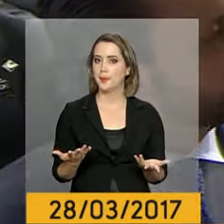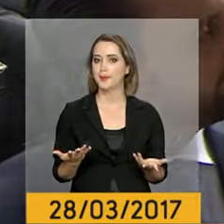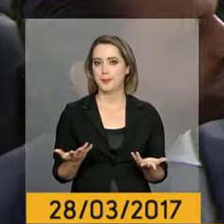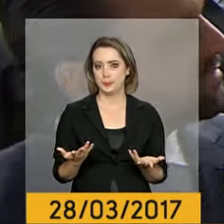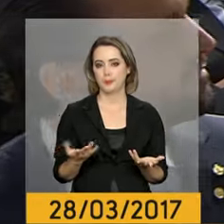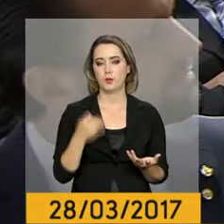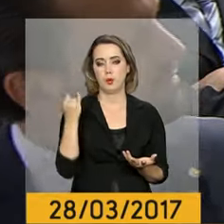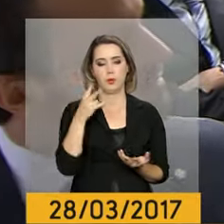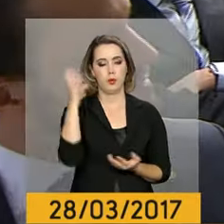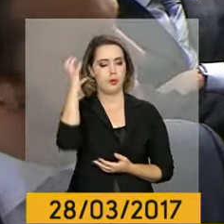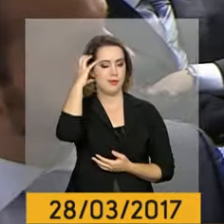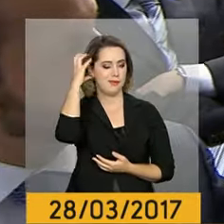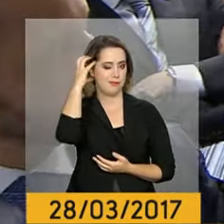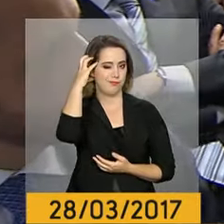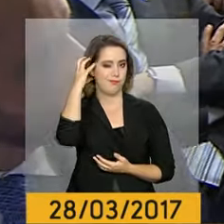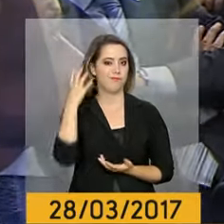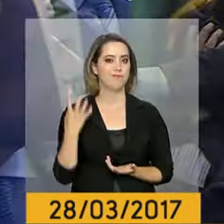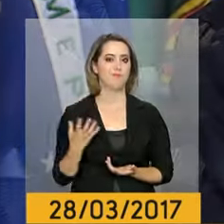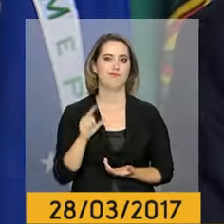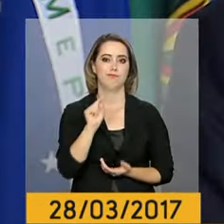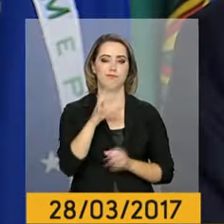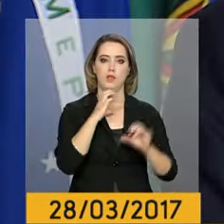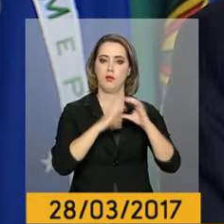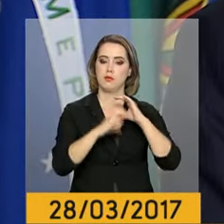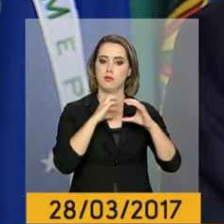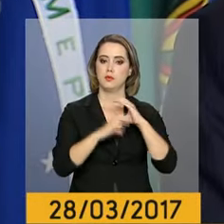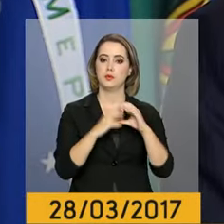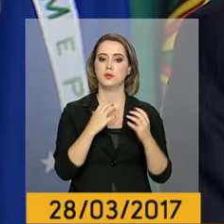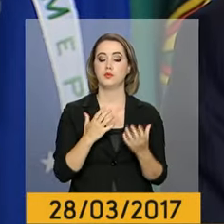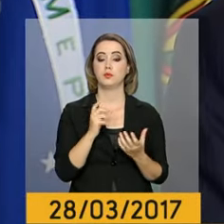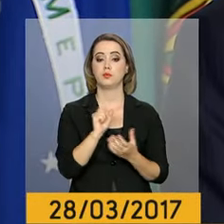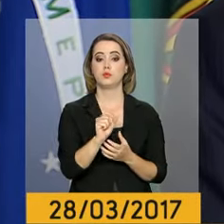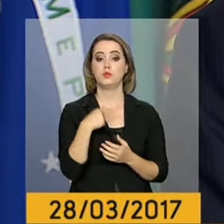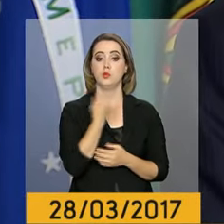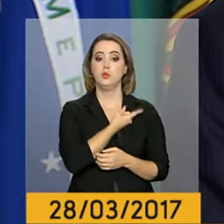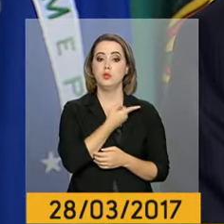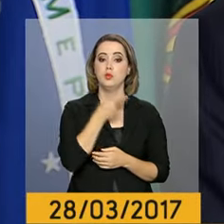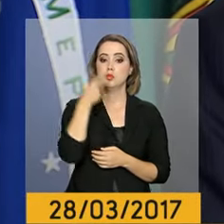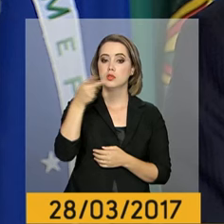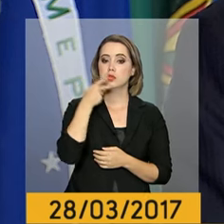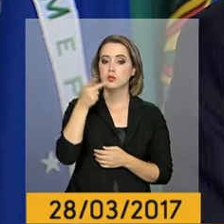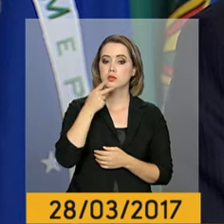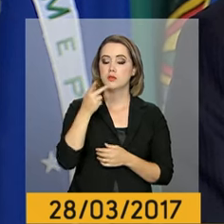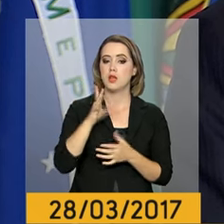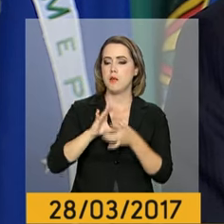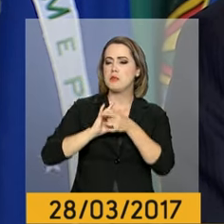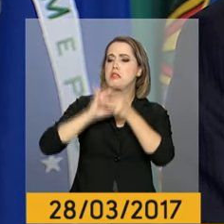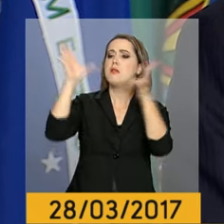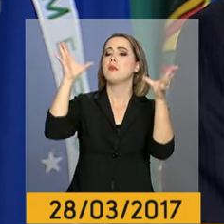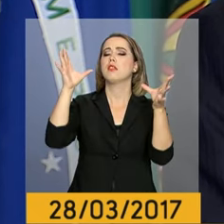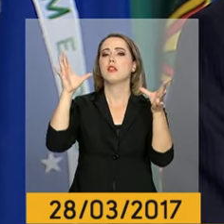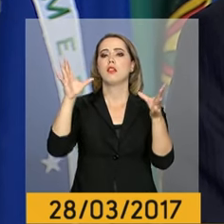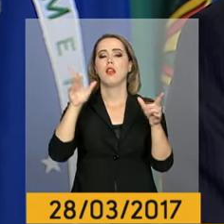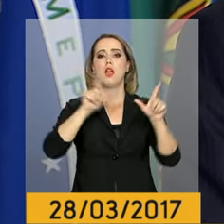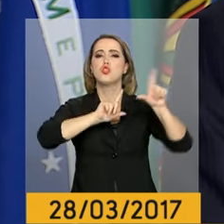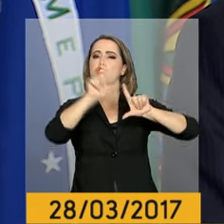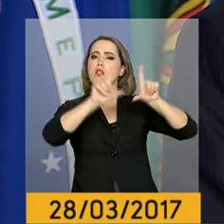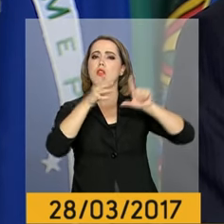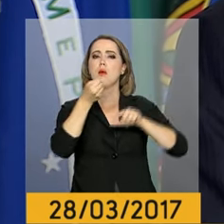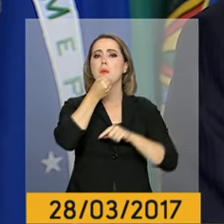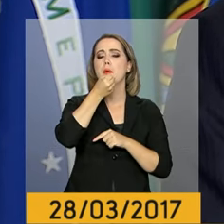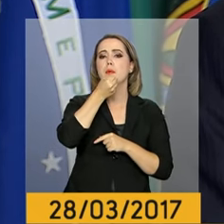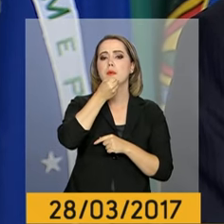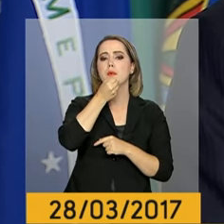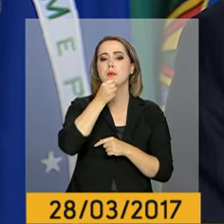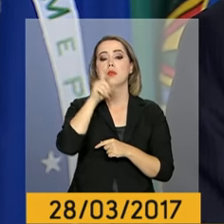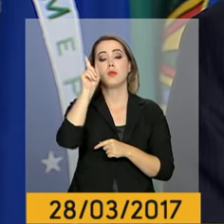vejam Vejam a ância dessa comunicação quando nós falamos a imprensa livre Então